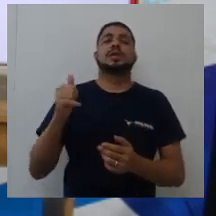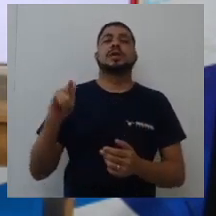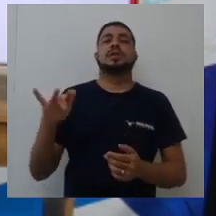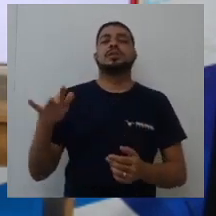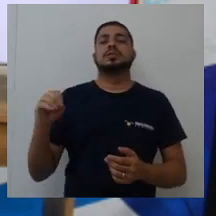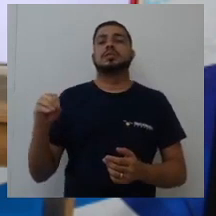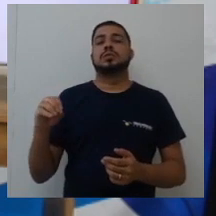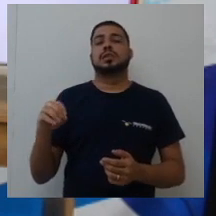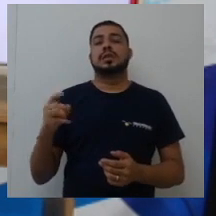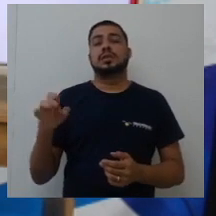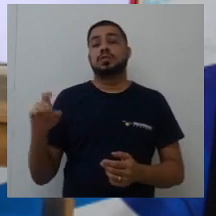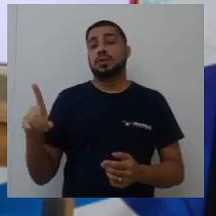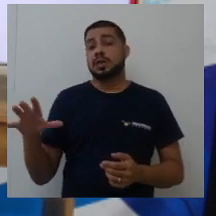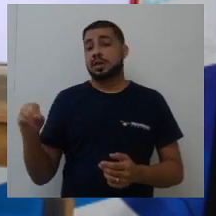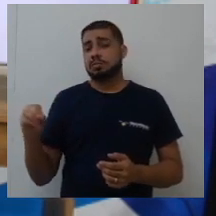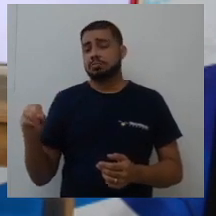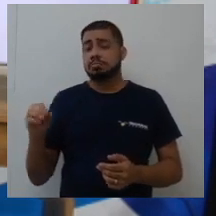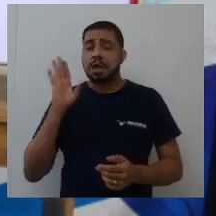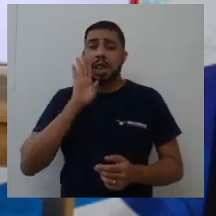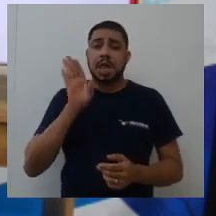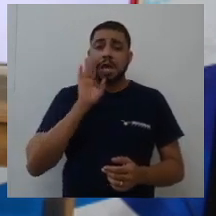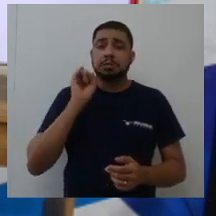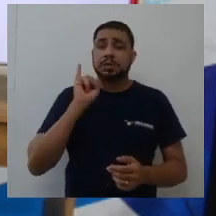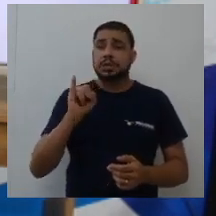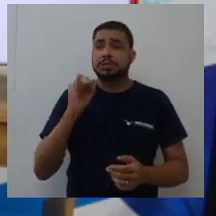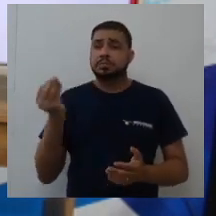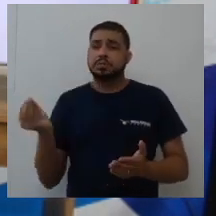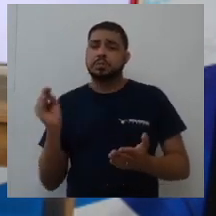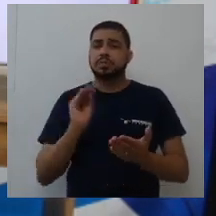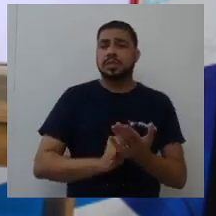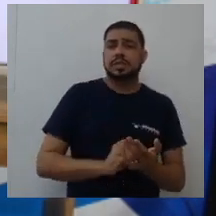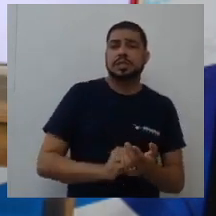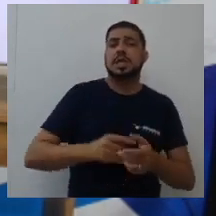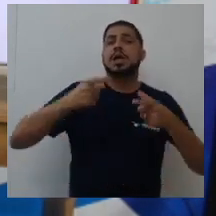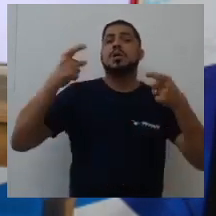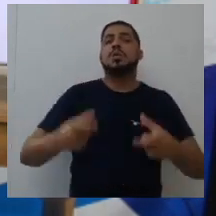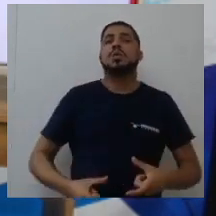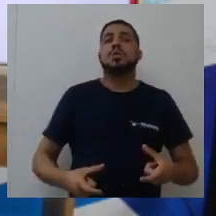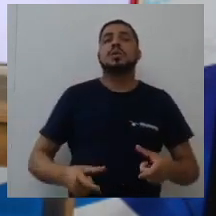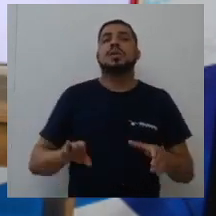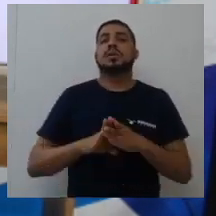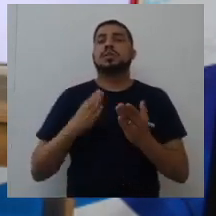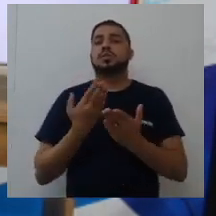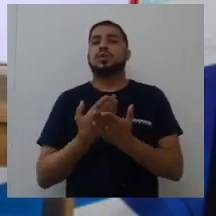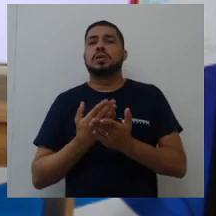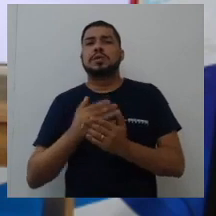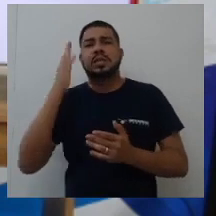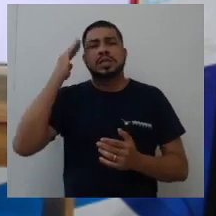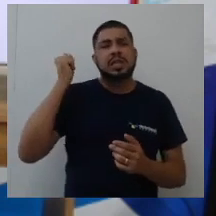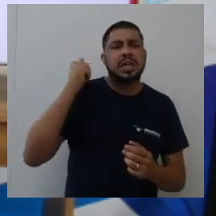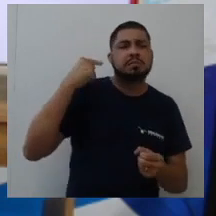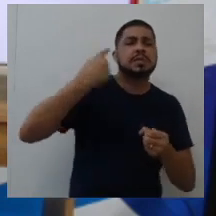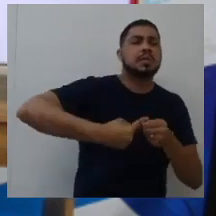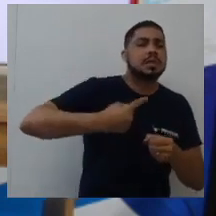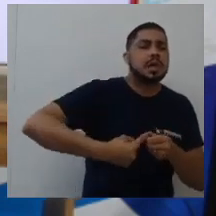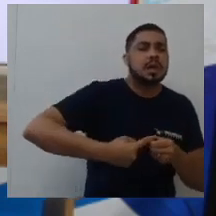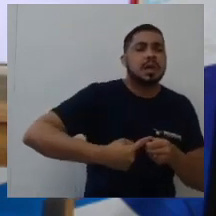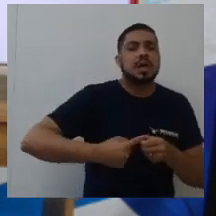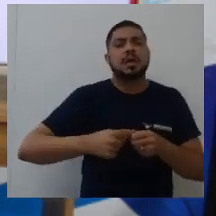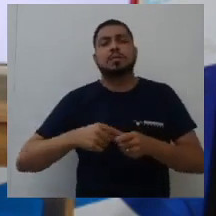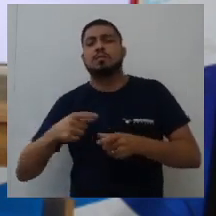Eduardo Coelho. Era massa se a gente colocasse aqui da onde é a escola, né? Pra gente saber. Sertão,